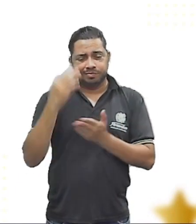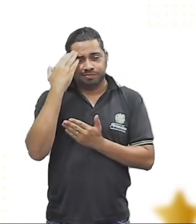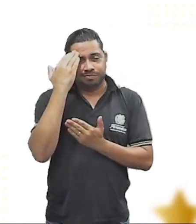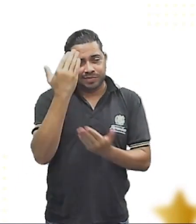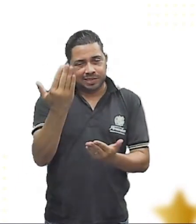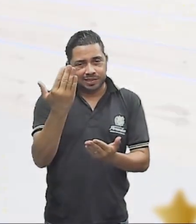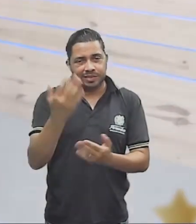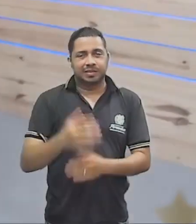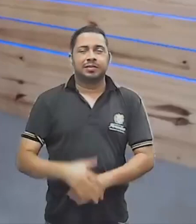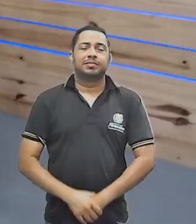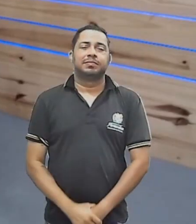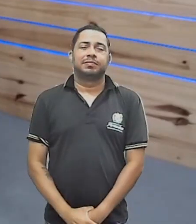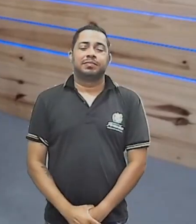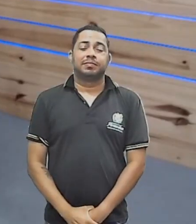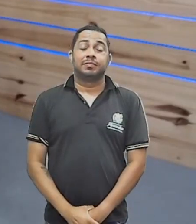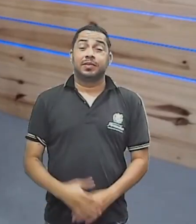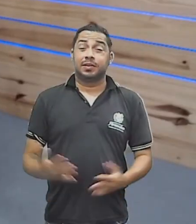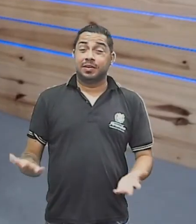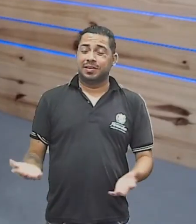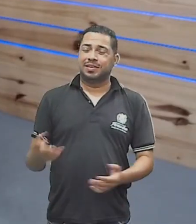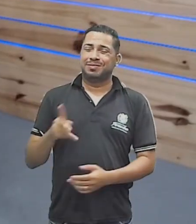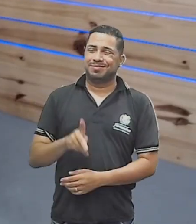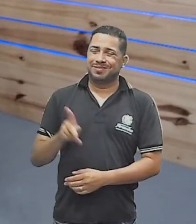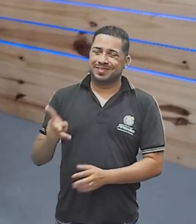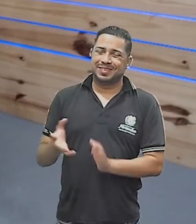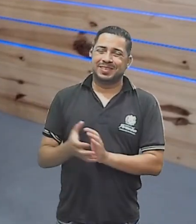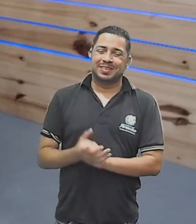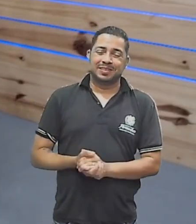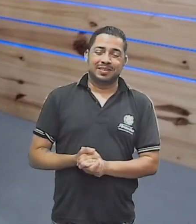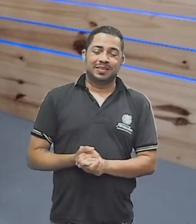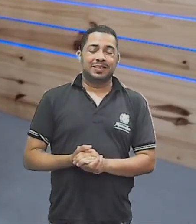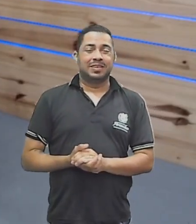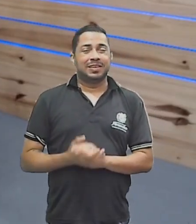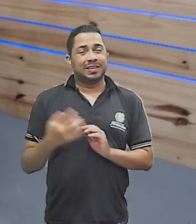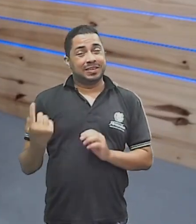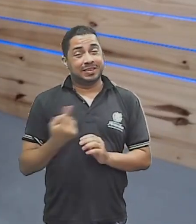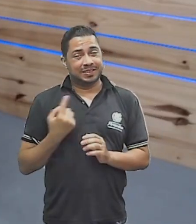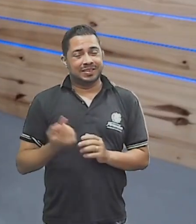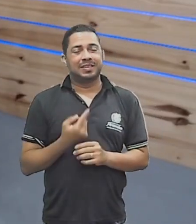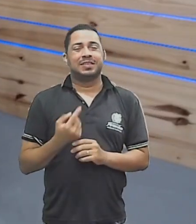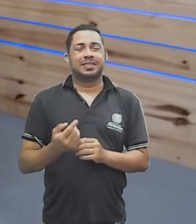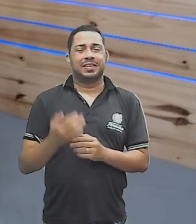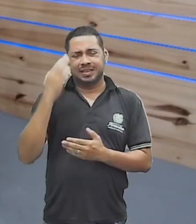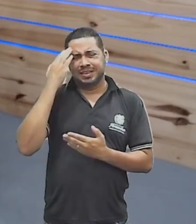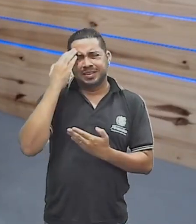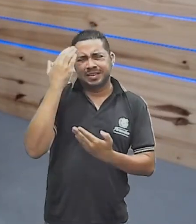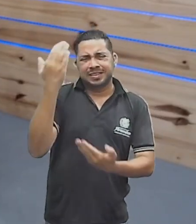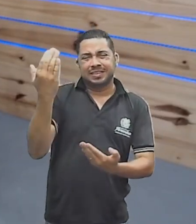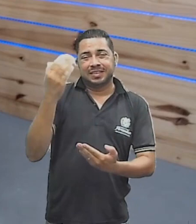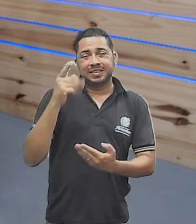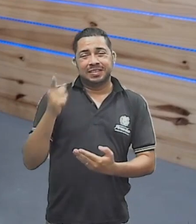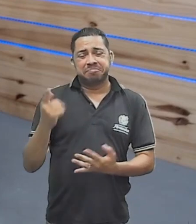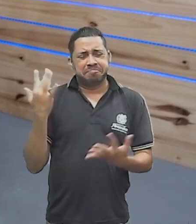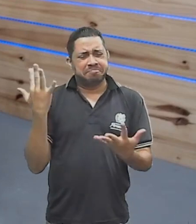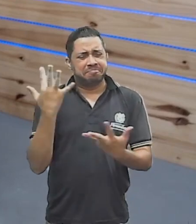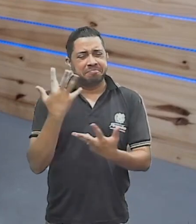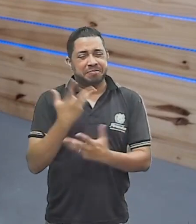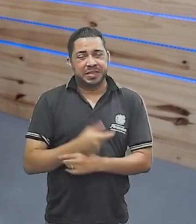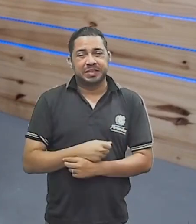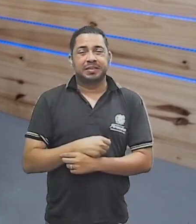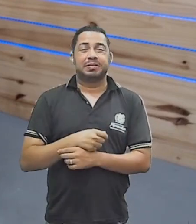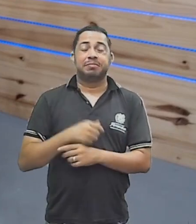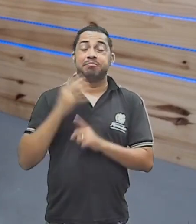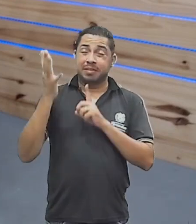esse espaço. Ah, professora, a gente que agradece, né, essa brilhante palestra, esse brilhante momento, essa